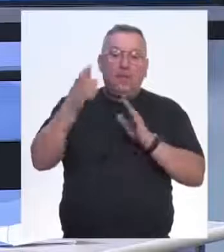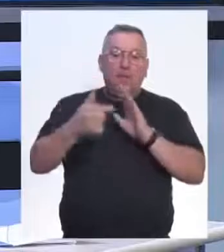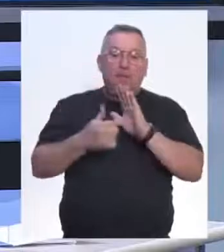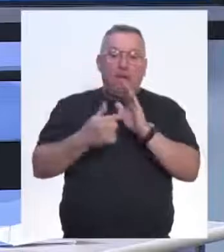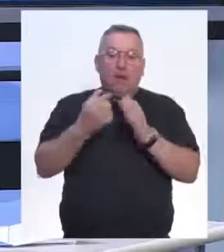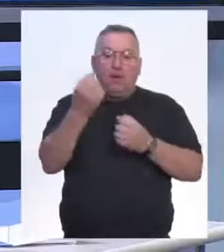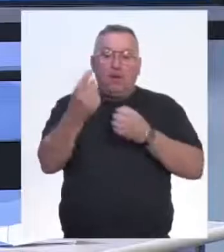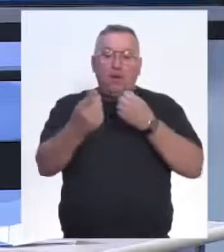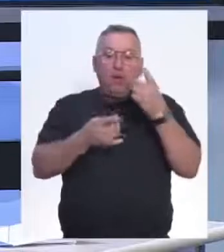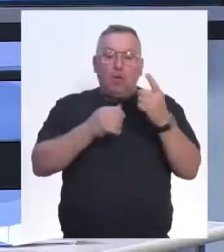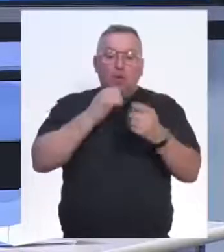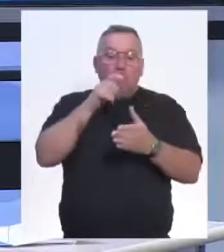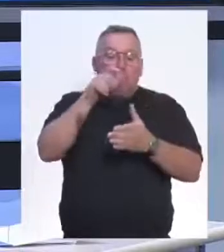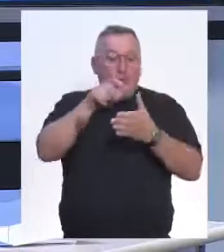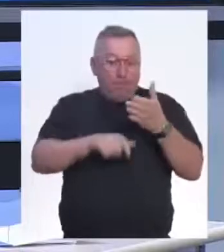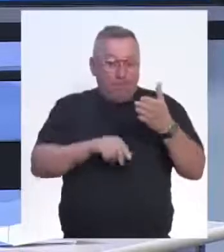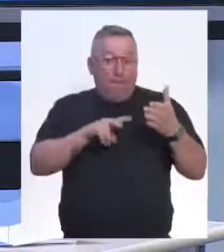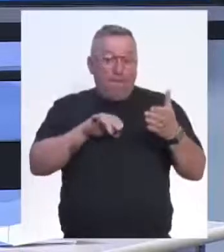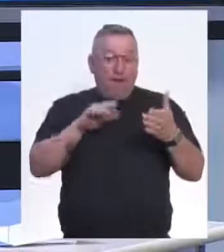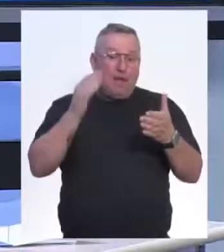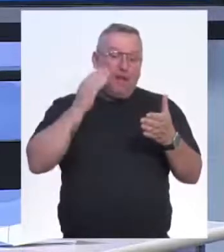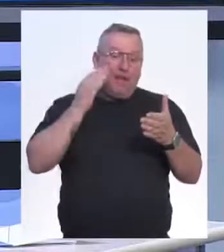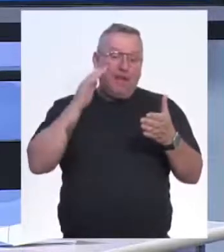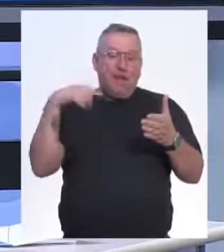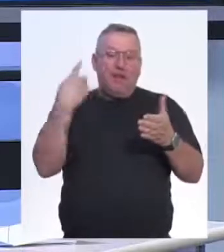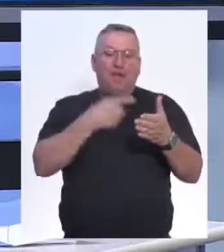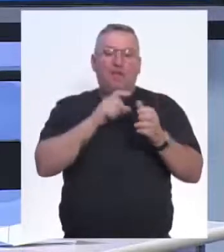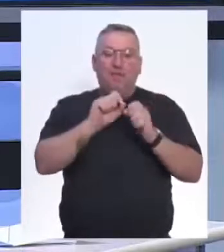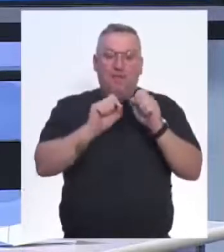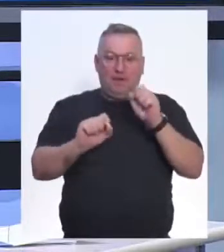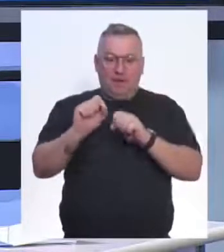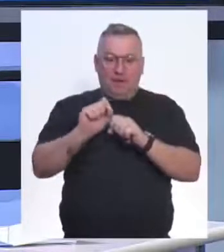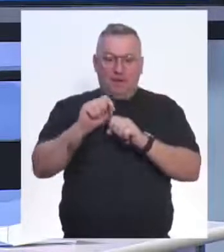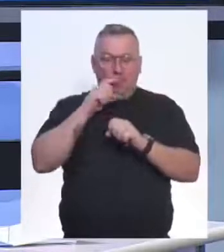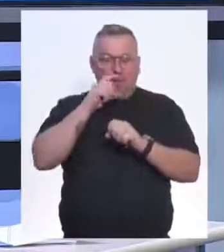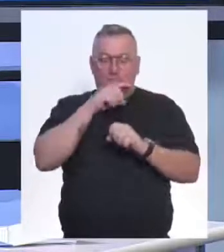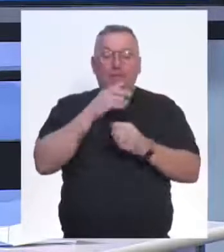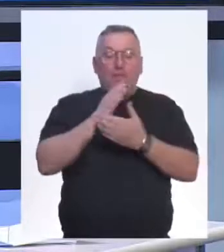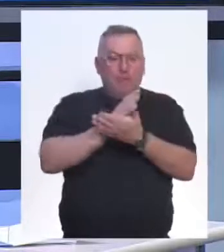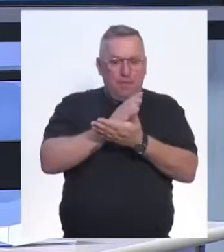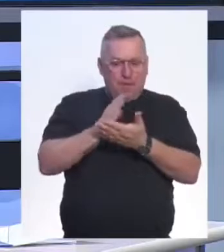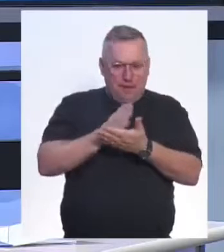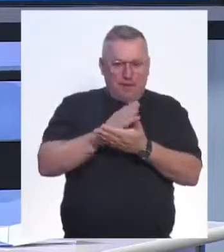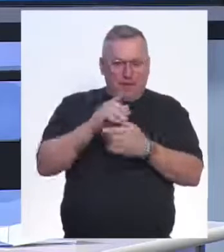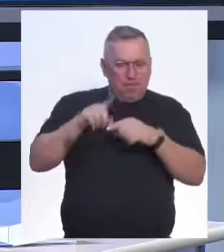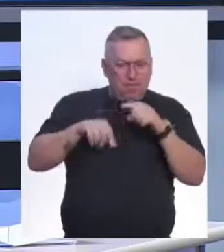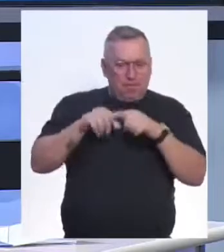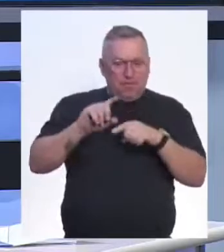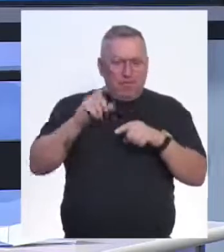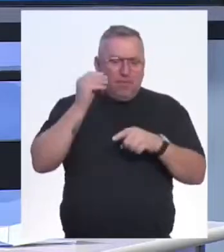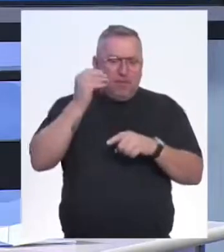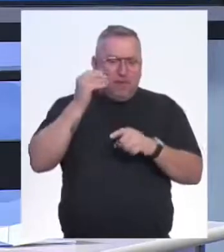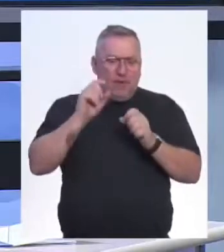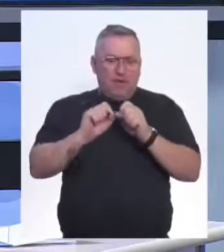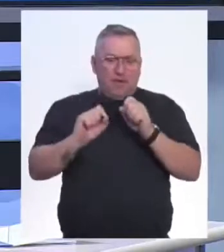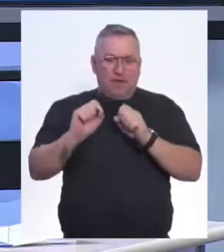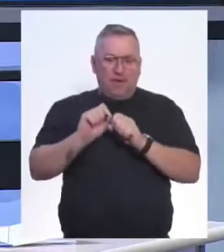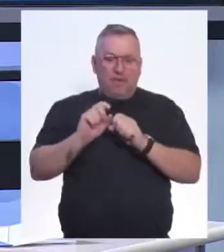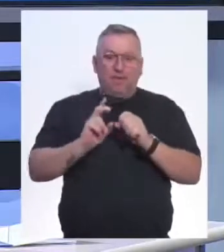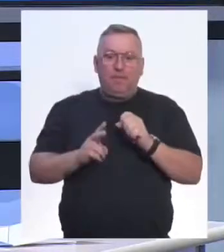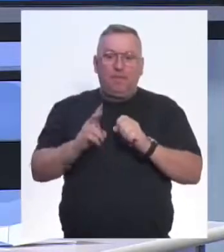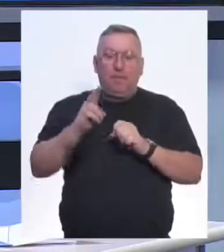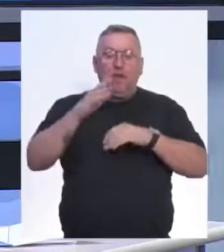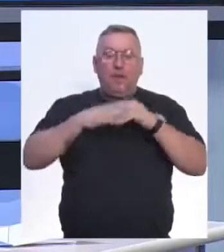alguns modelos, vocês vão entender o que nós vamos construir. Deixa separadinho aí durante essa aula, nós vamos tentar fazer. Para continuar